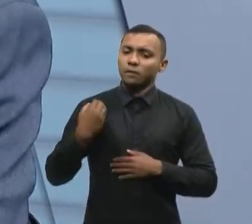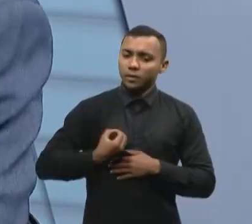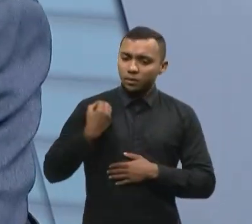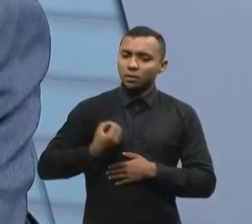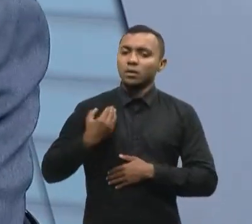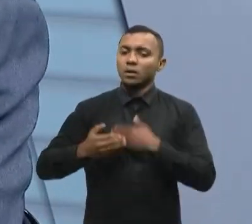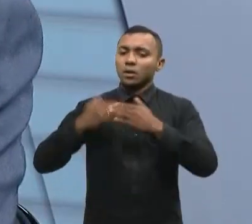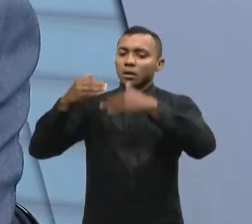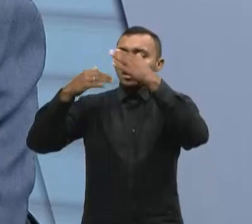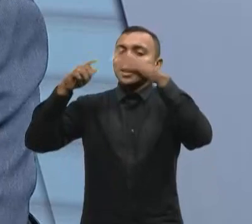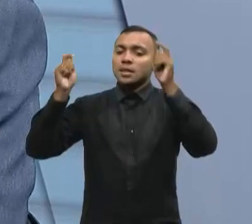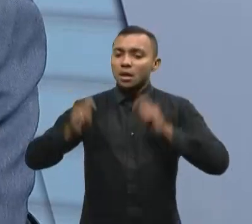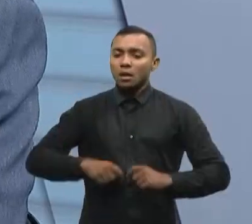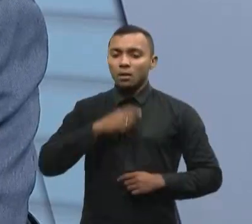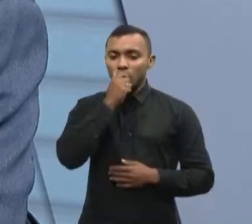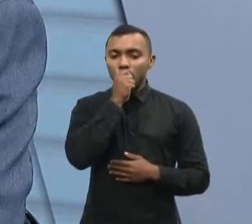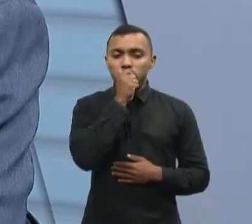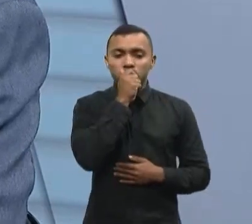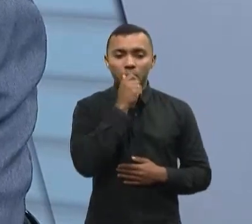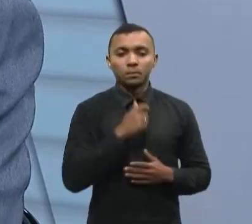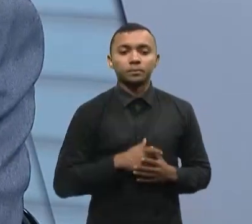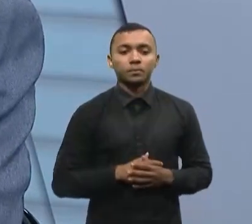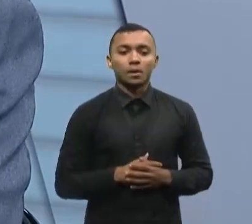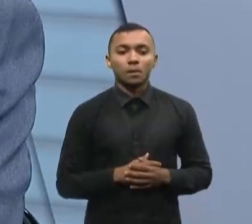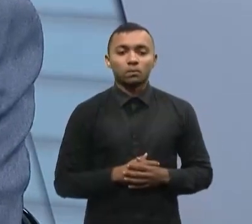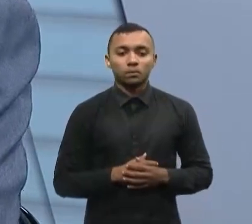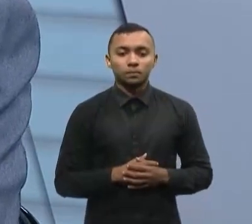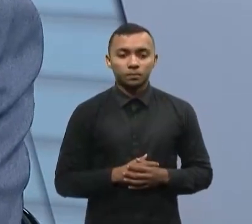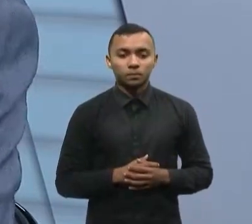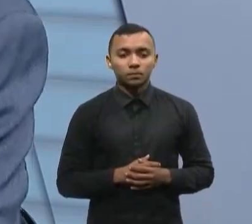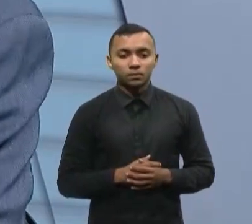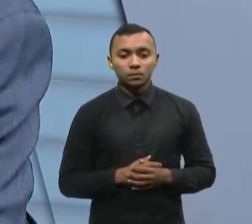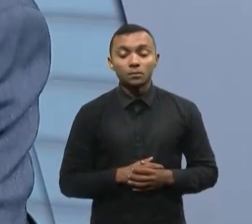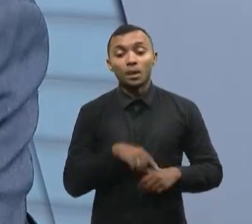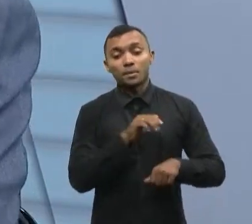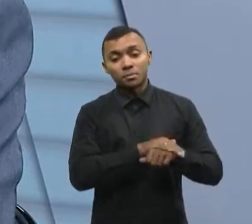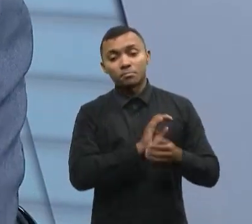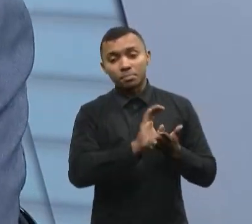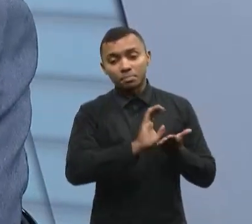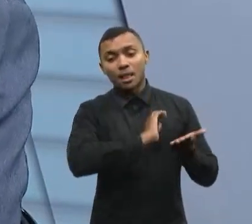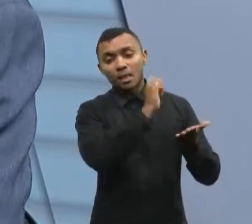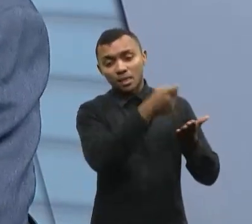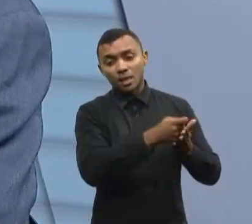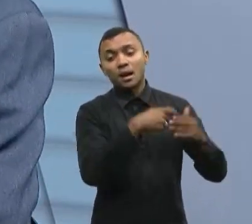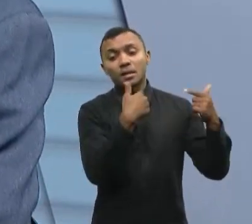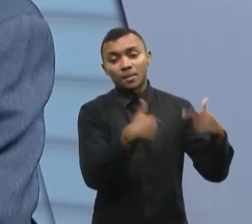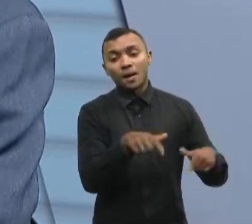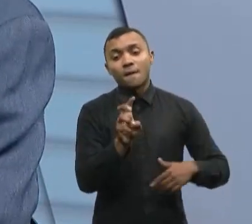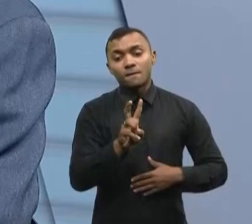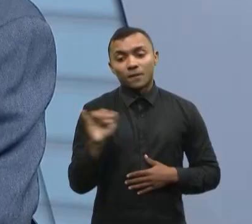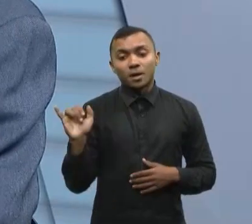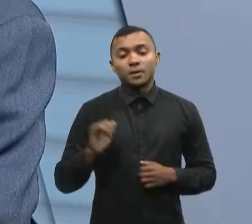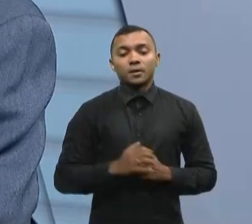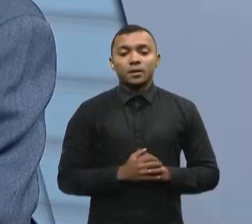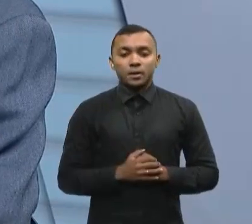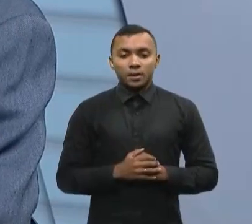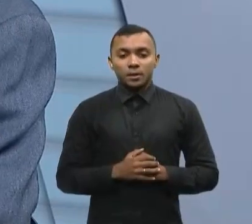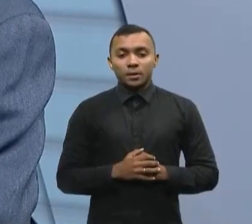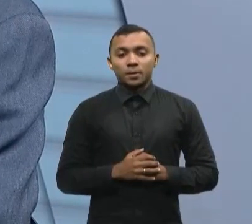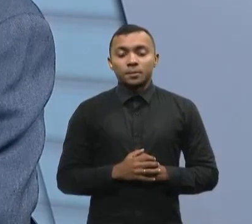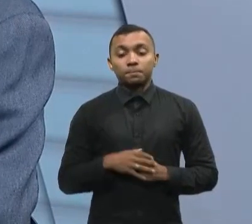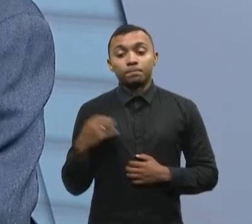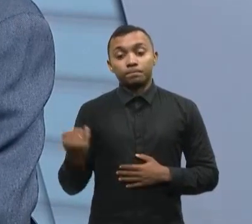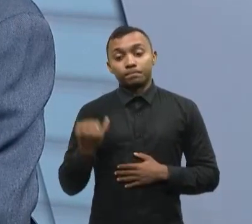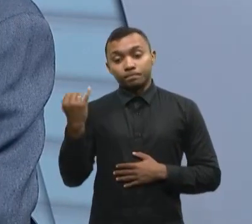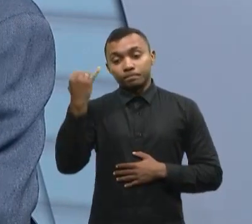também, eles vão ter papéis sociais, etc., vão trabalhar. Exatamente. E é importante, Renato, ter a abertura para